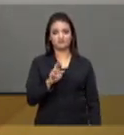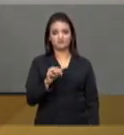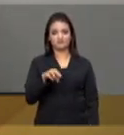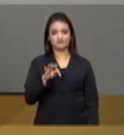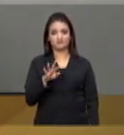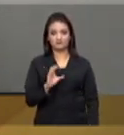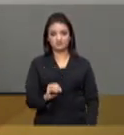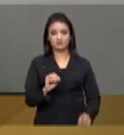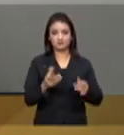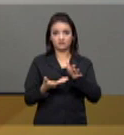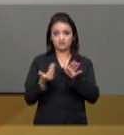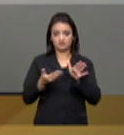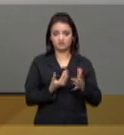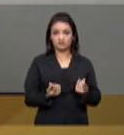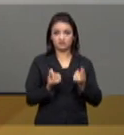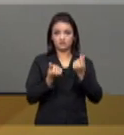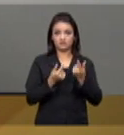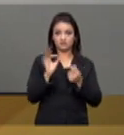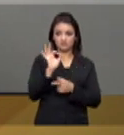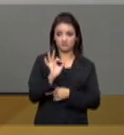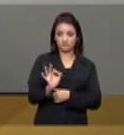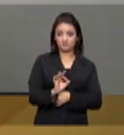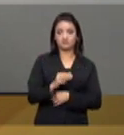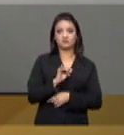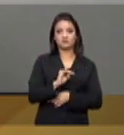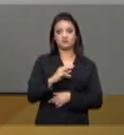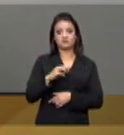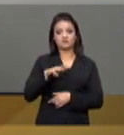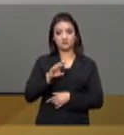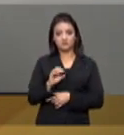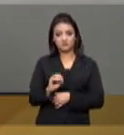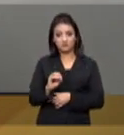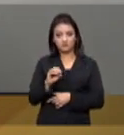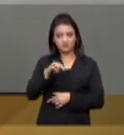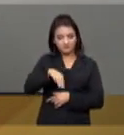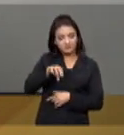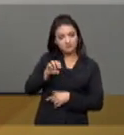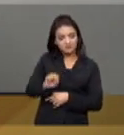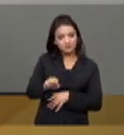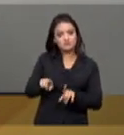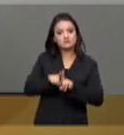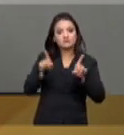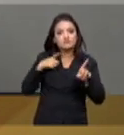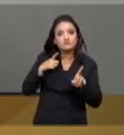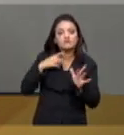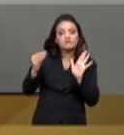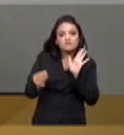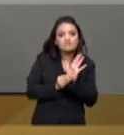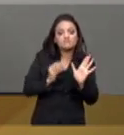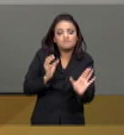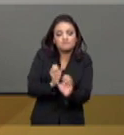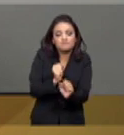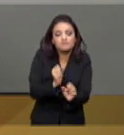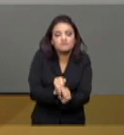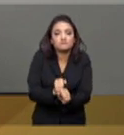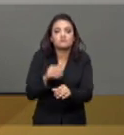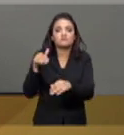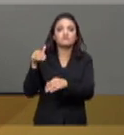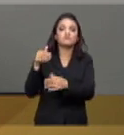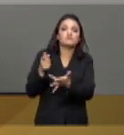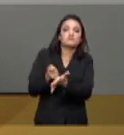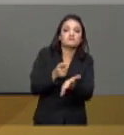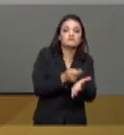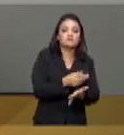os valores relativos ao ICMS para fins de fixação da base de cálculo das contribuições PIS/COFINS, não poderia